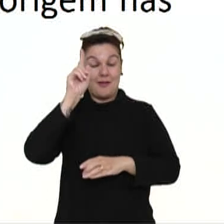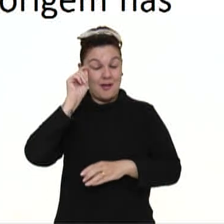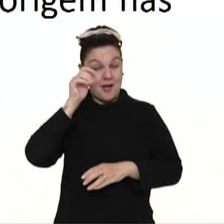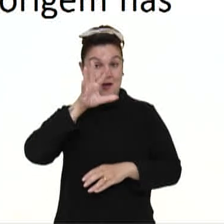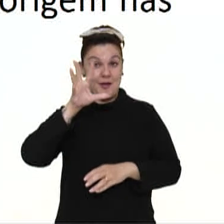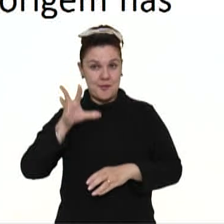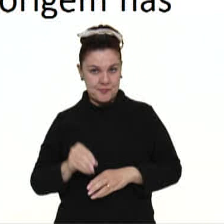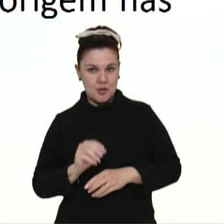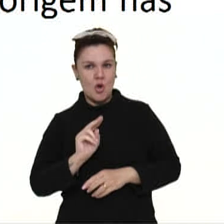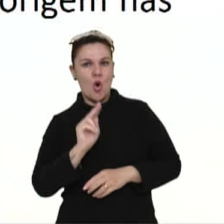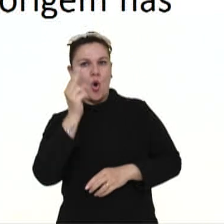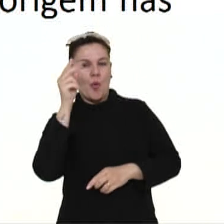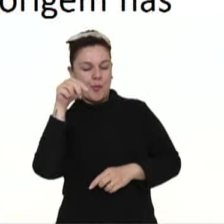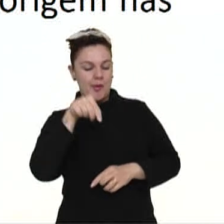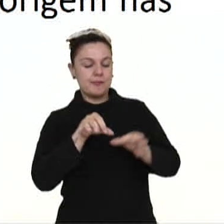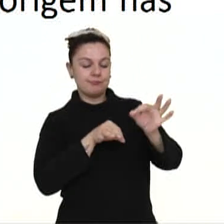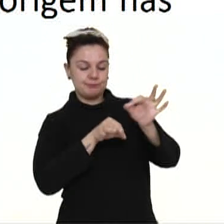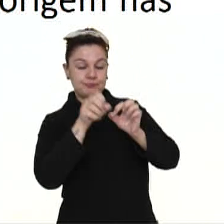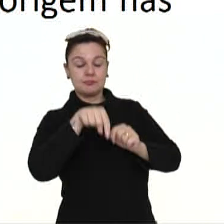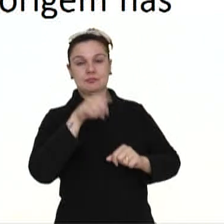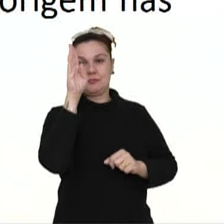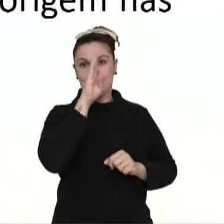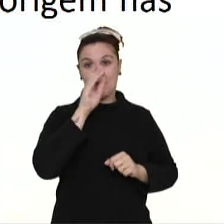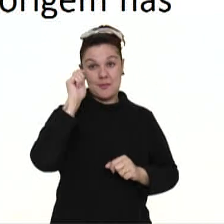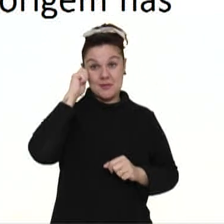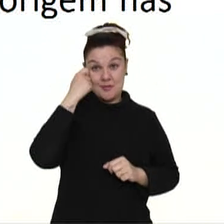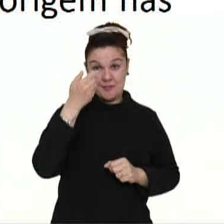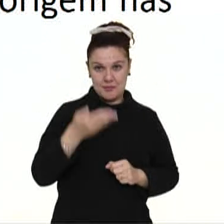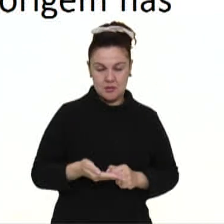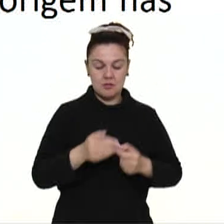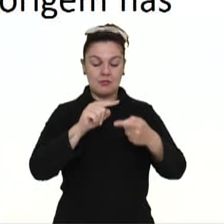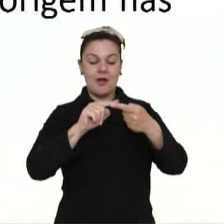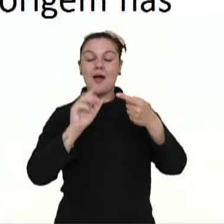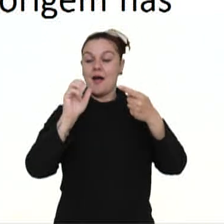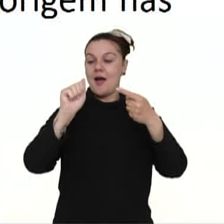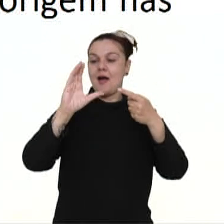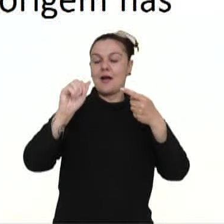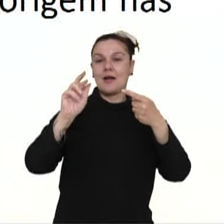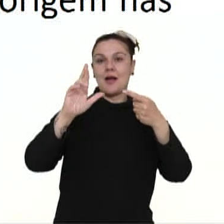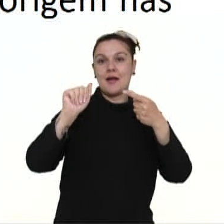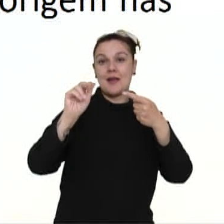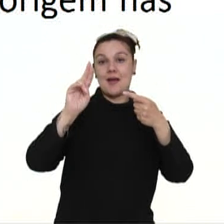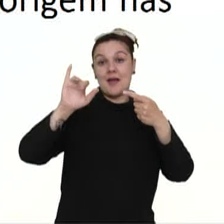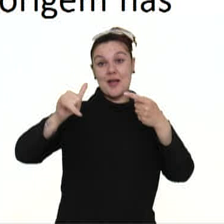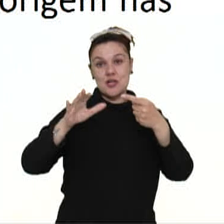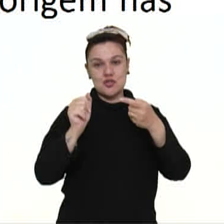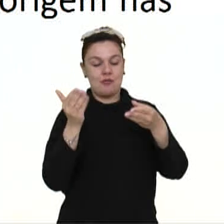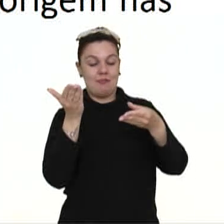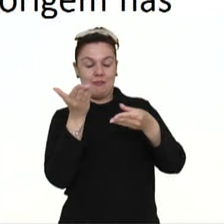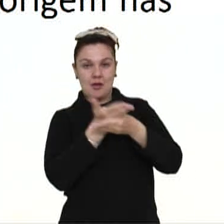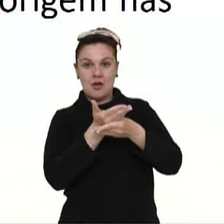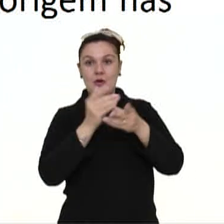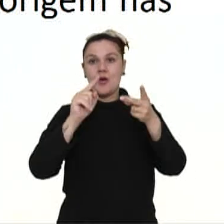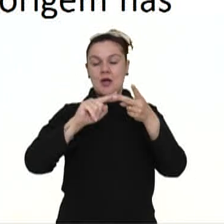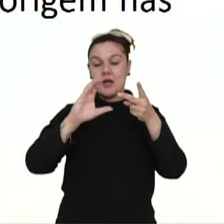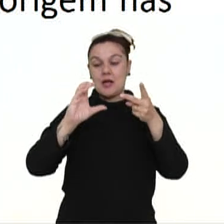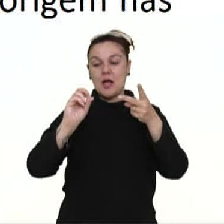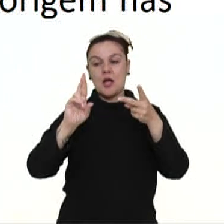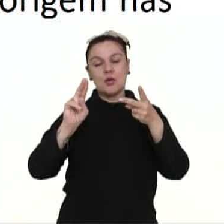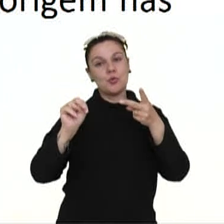africana ou criados por africanos no Brasil. Podemos listar o acarajé, o vatapá, o abará e o